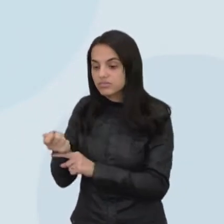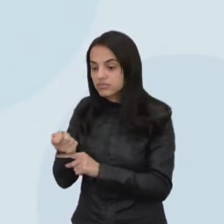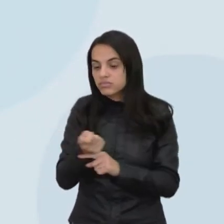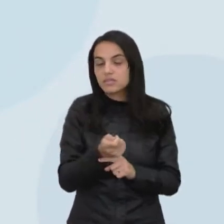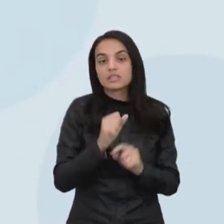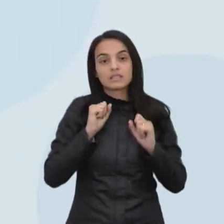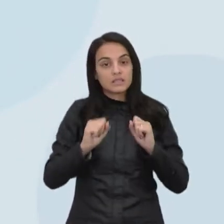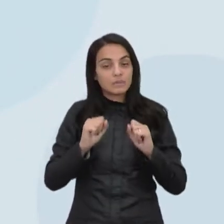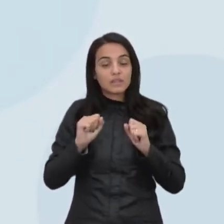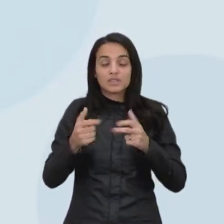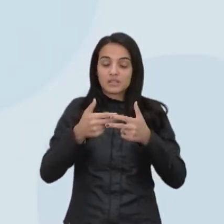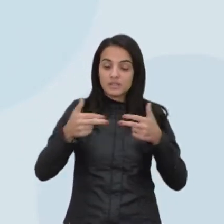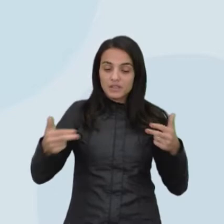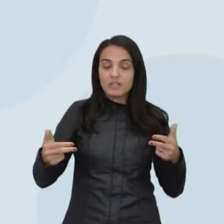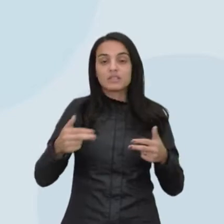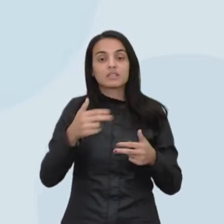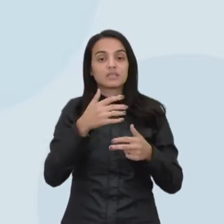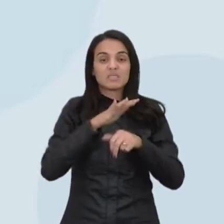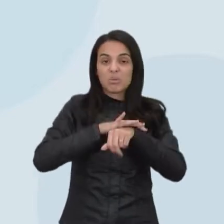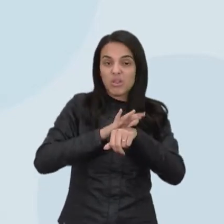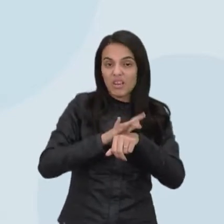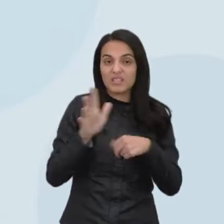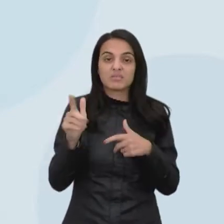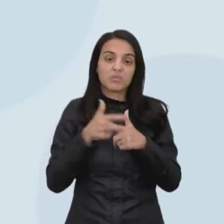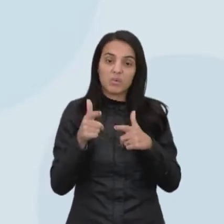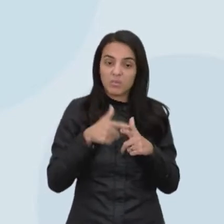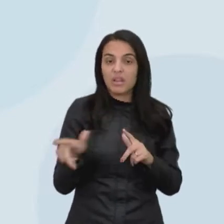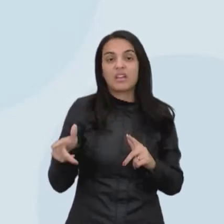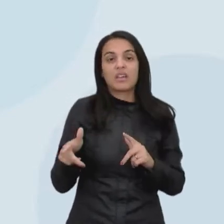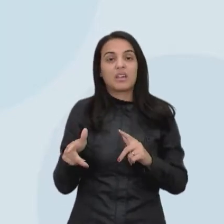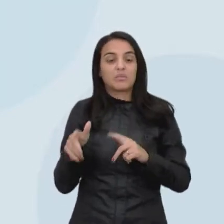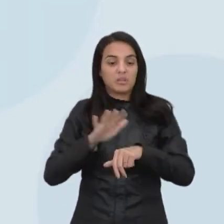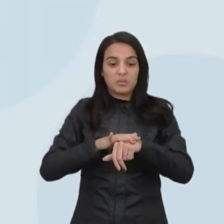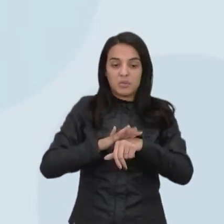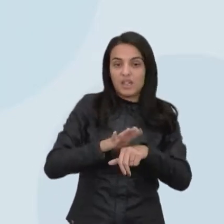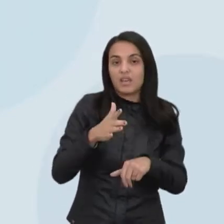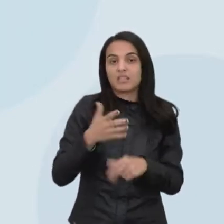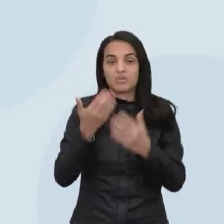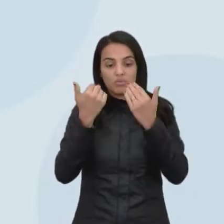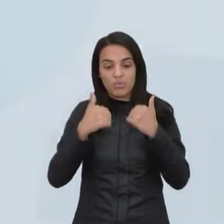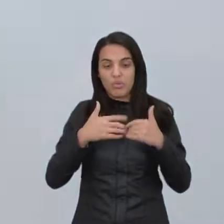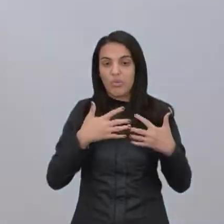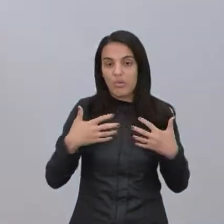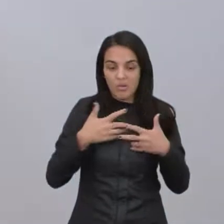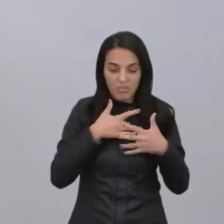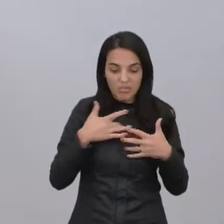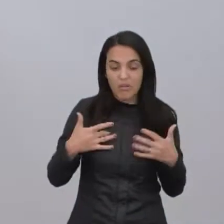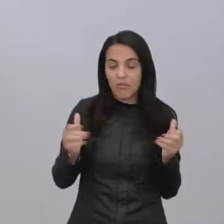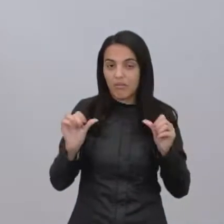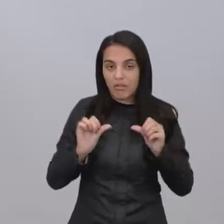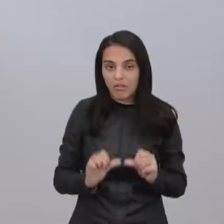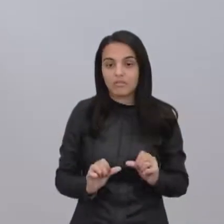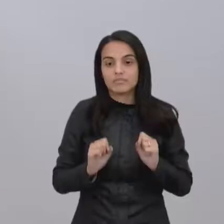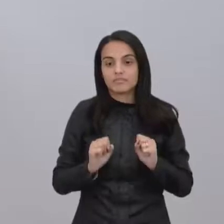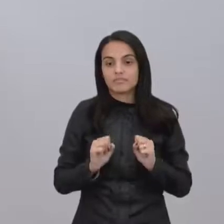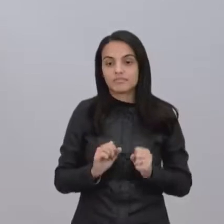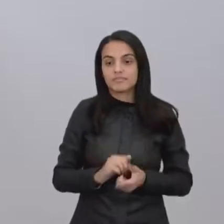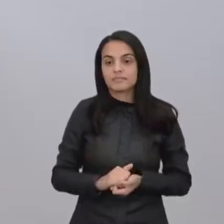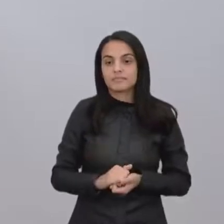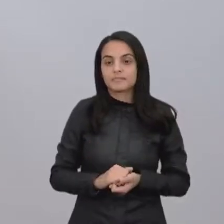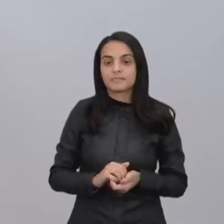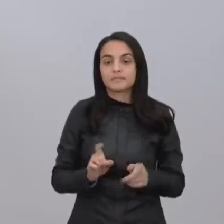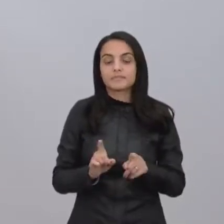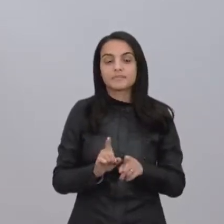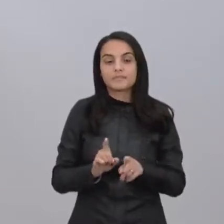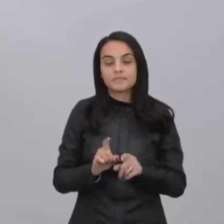uma infinidade de doenças, de irritação, né, que causa aí uma infinidade de problemas. Além disso,